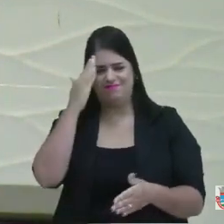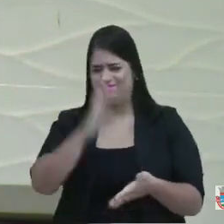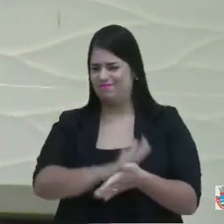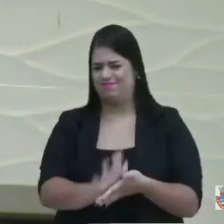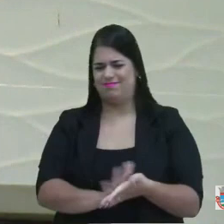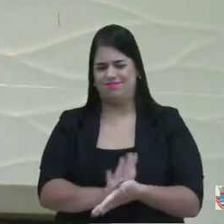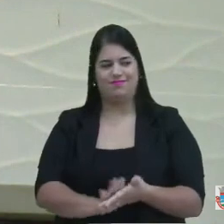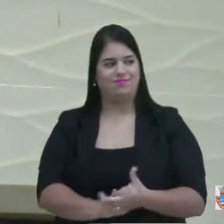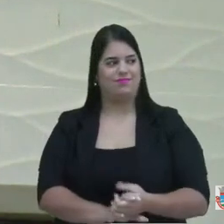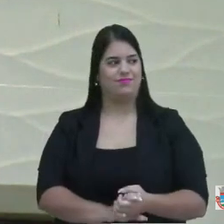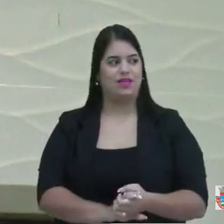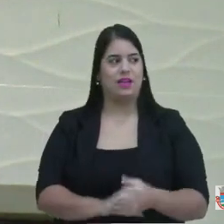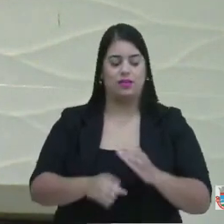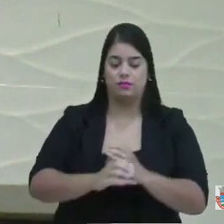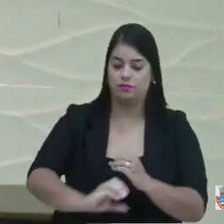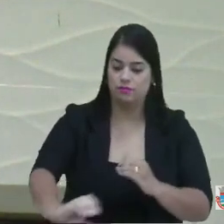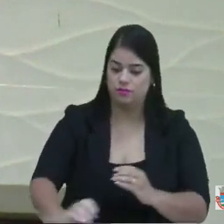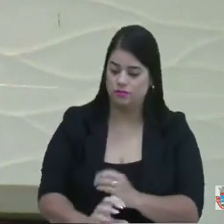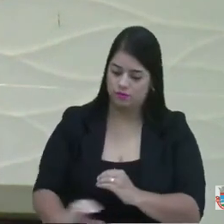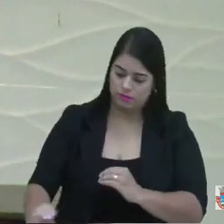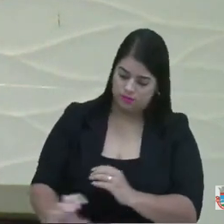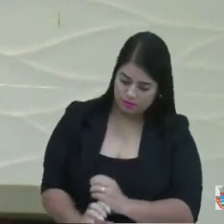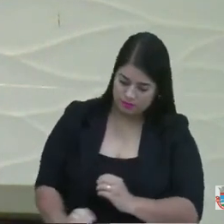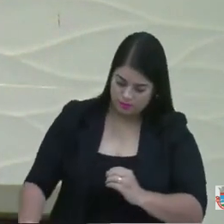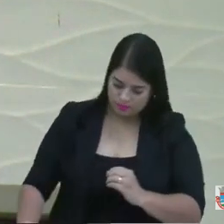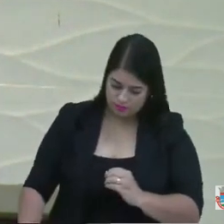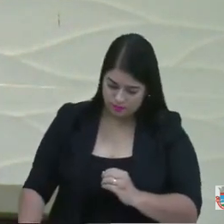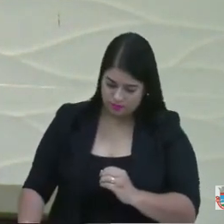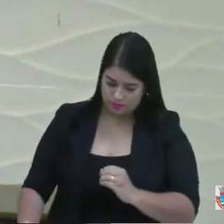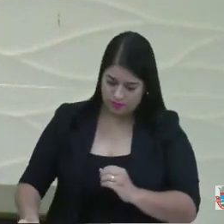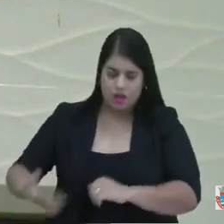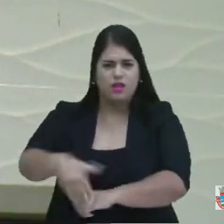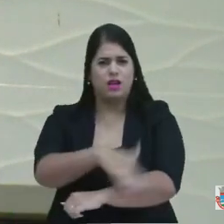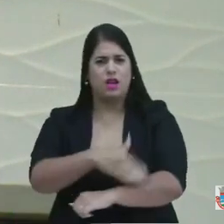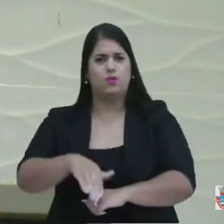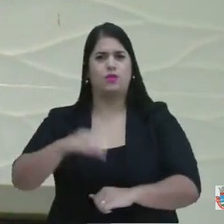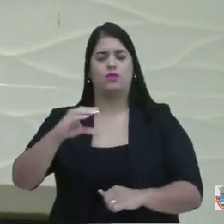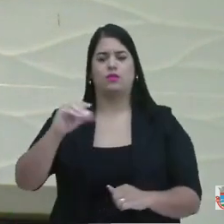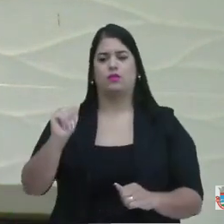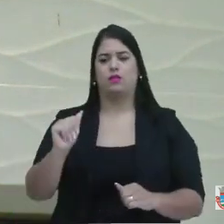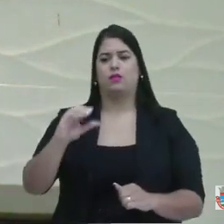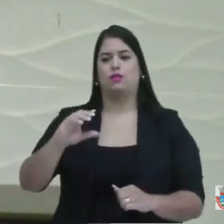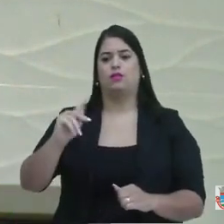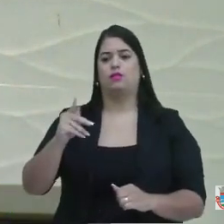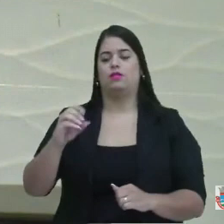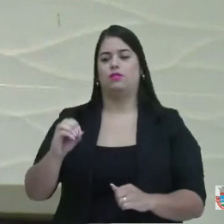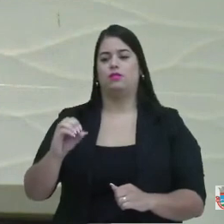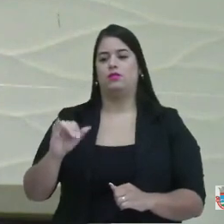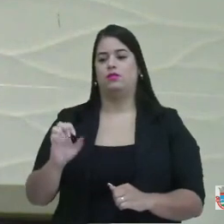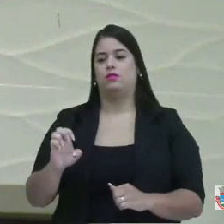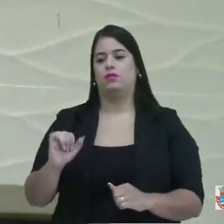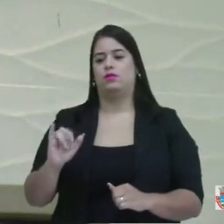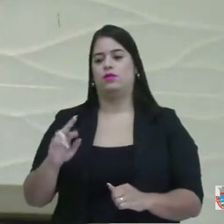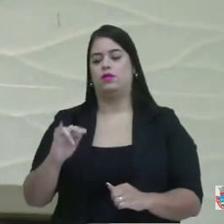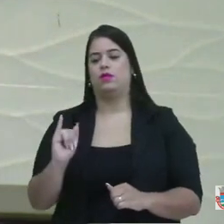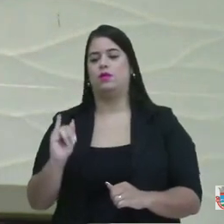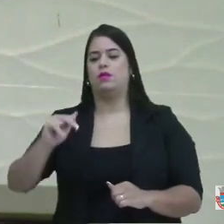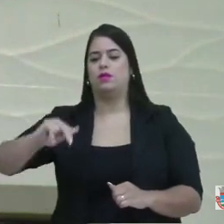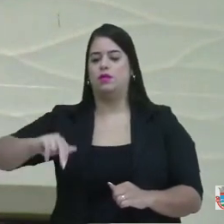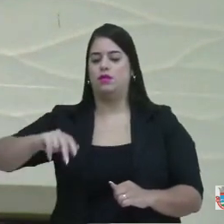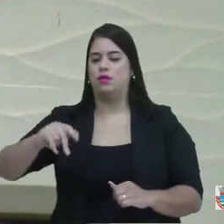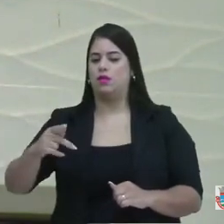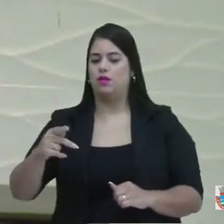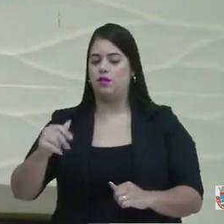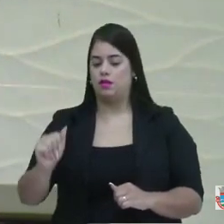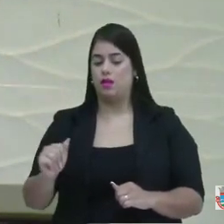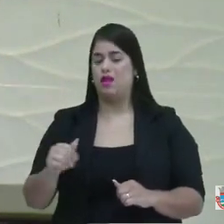eram para mim, não, vereador. Os canos eram para botar lá na Rua Cachoeirinha. O que é que tinha que os canos fossem lá para a vila? Ah, pois ele não deixou os canos ir